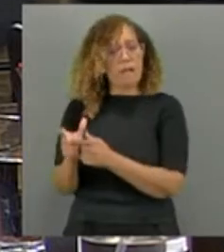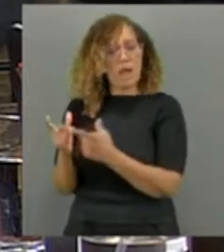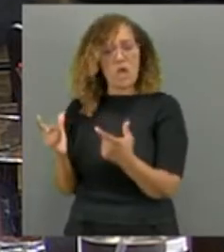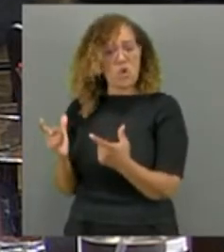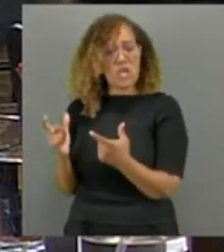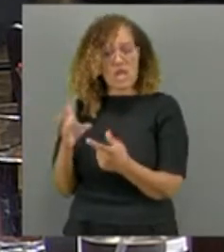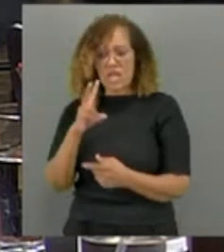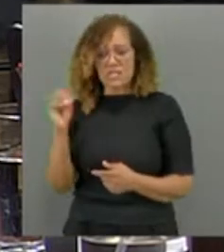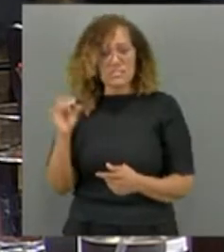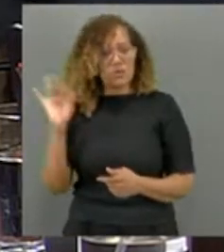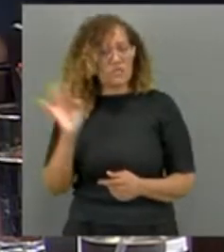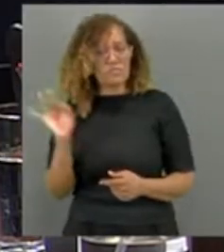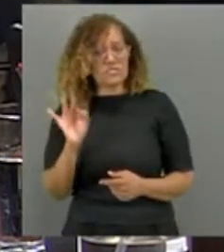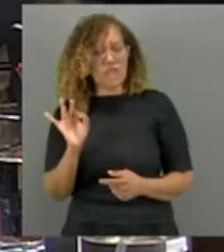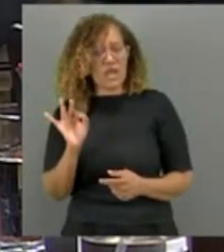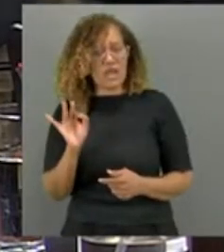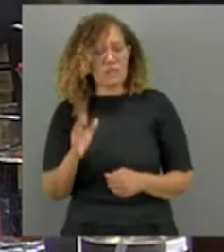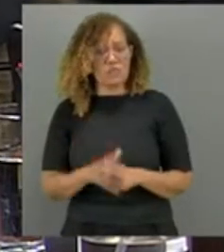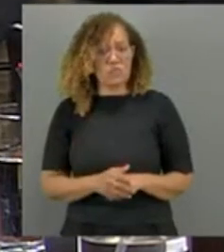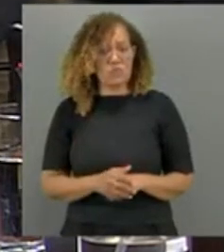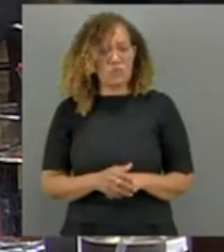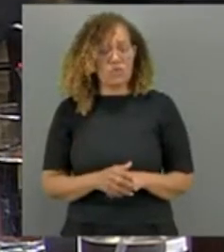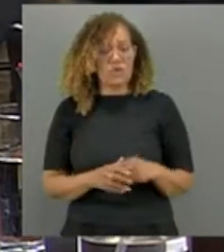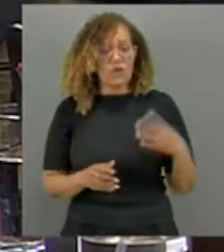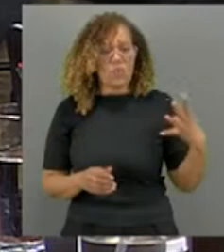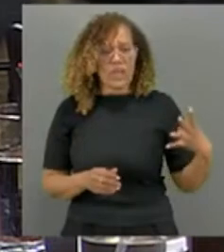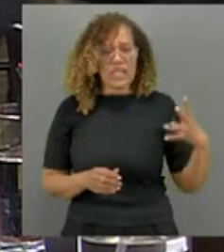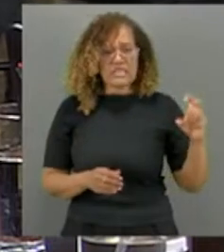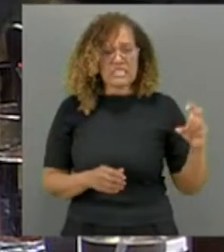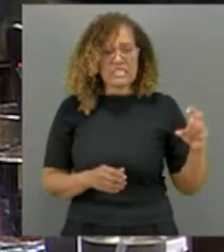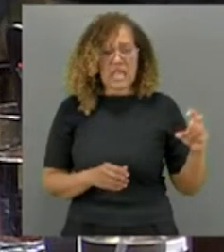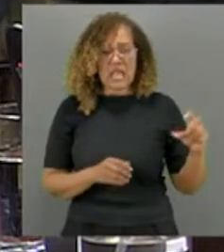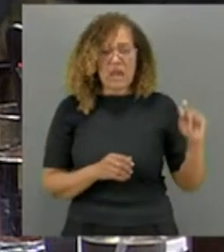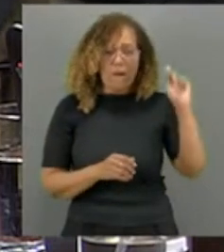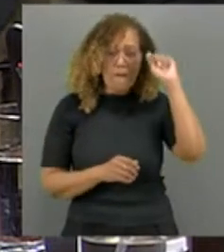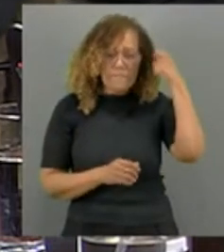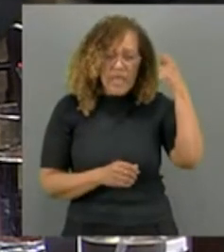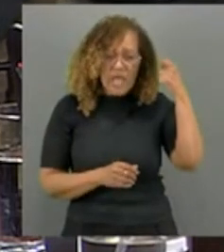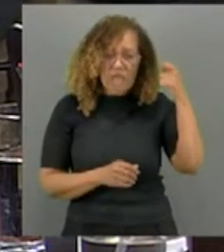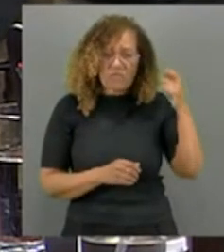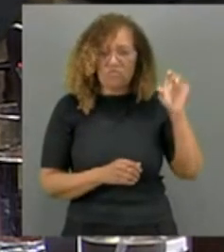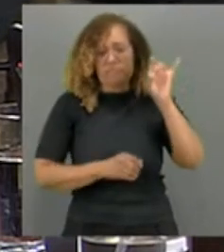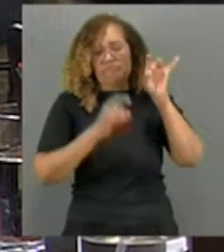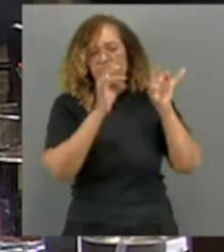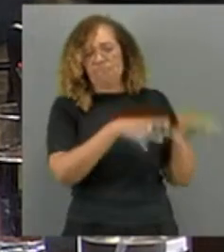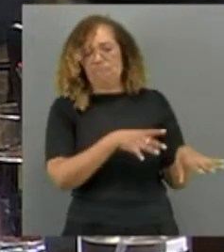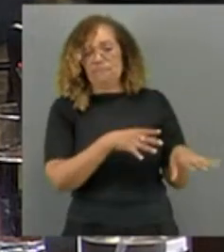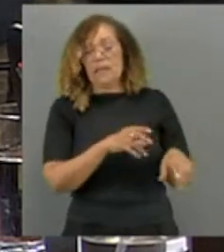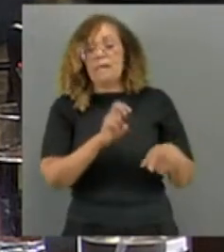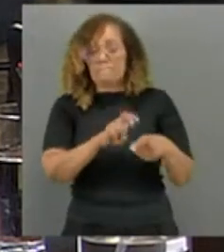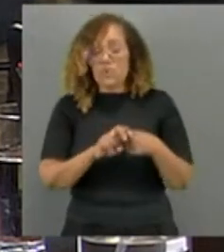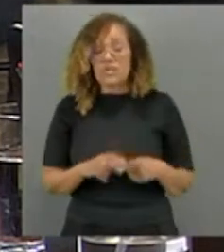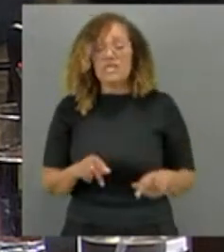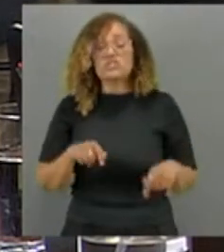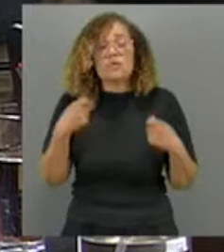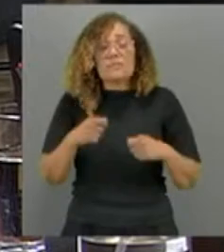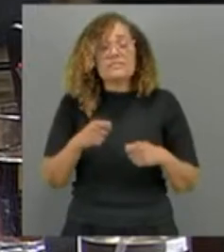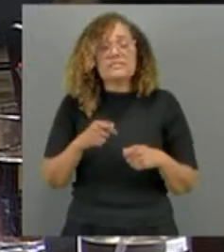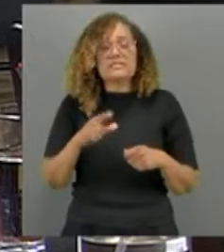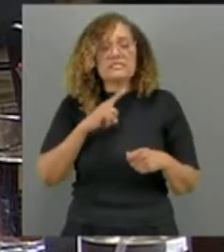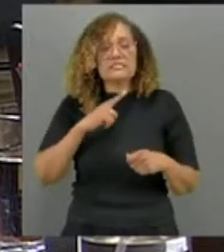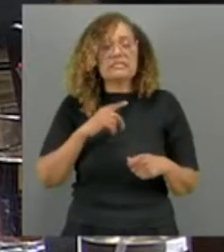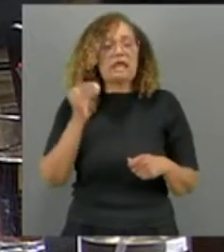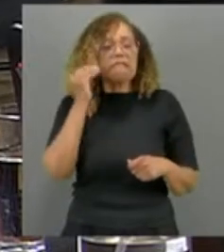cota para a maioria. Nós estamos abrindo mão do mérito. Nós estamos abrindo mão da proficiência. Nós estamos abrindo mão